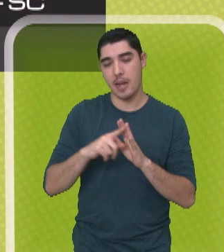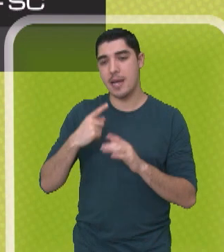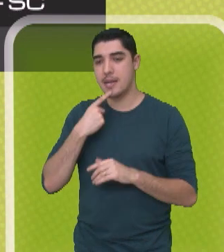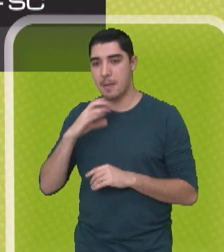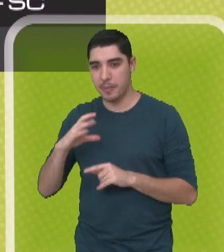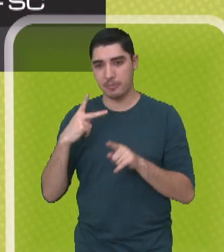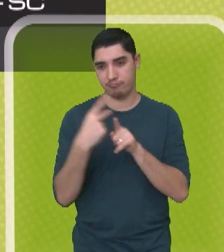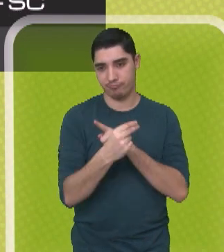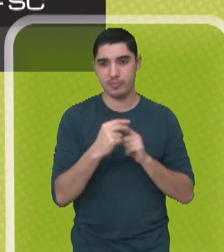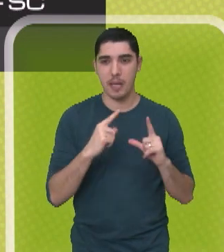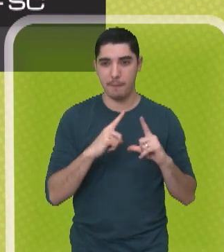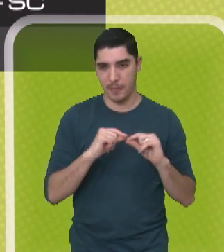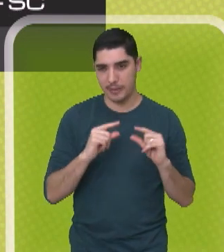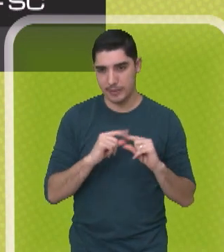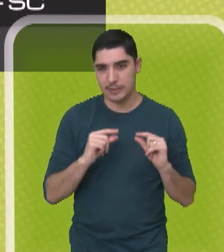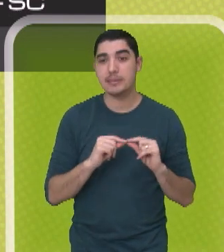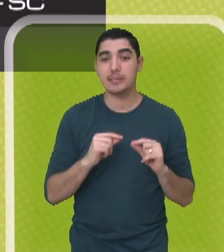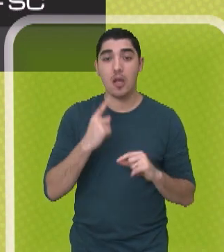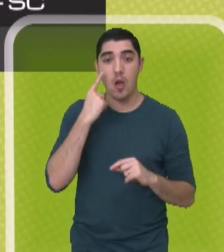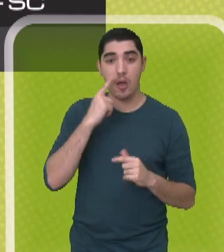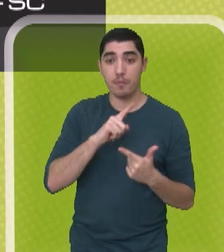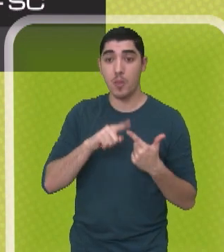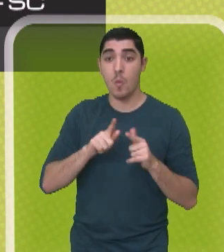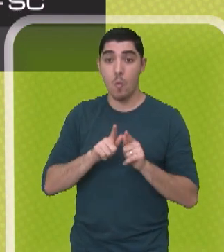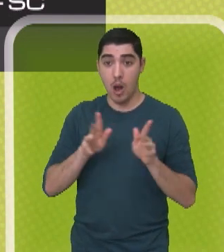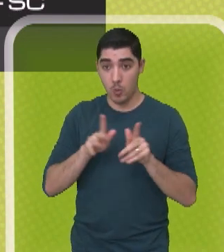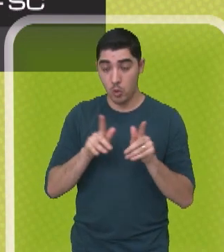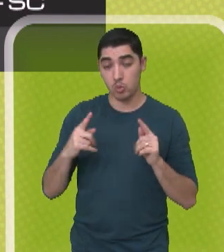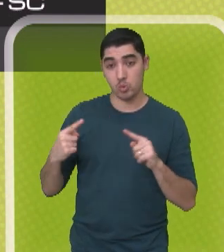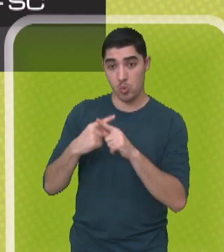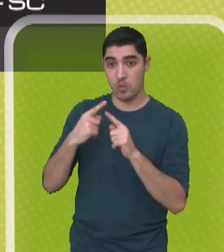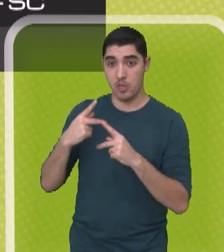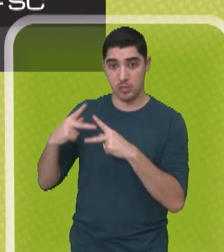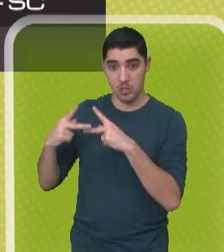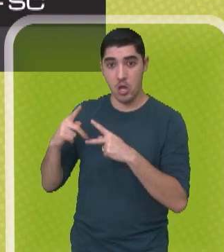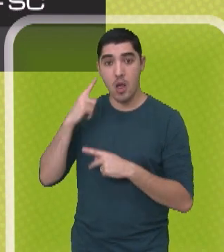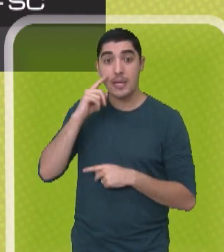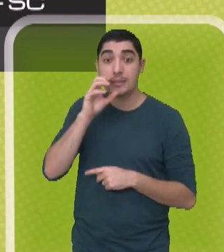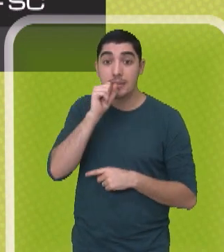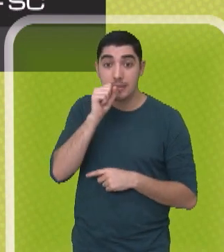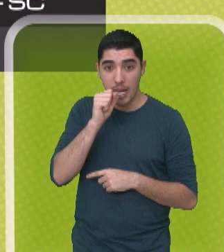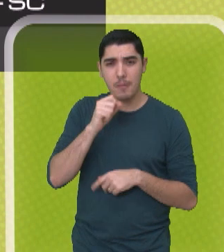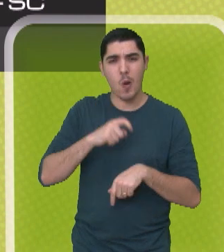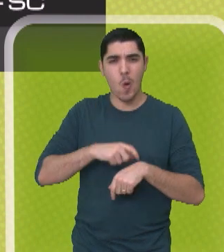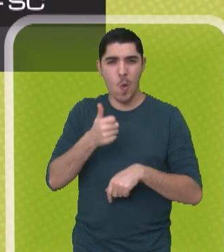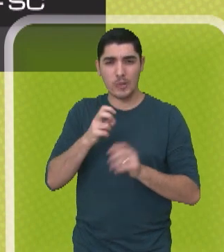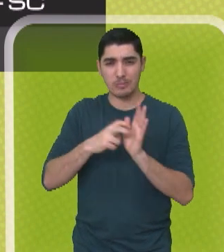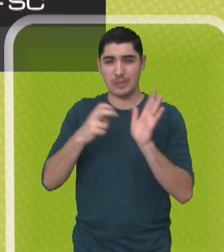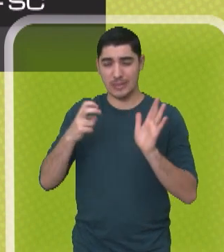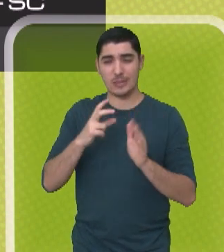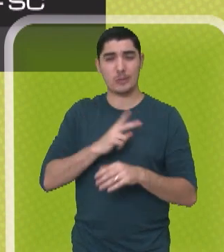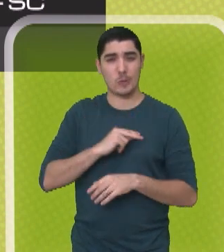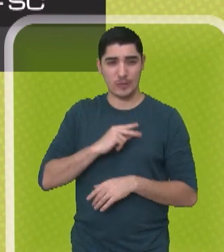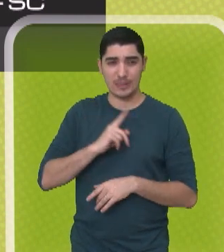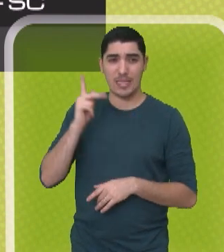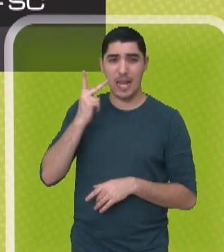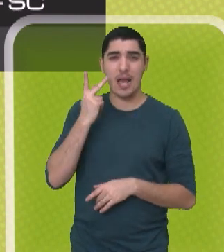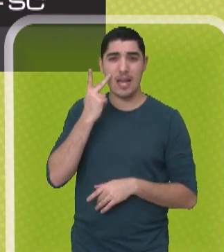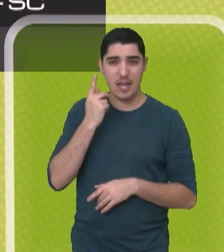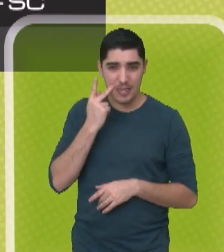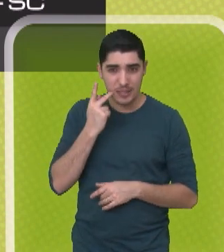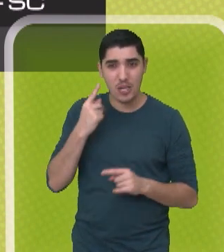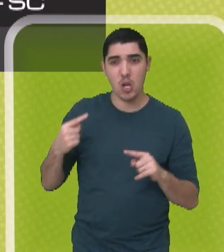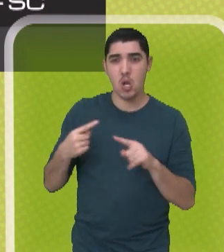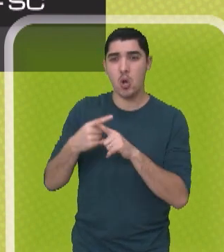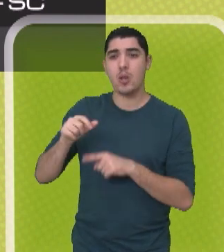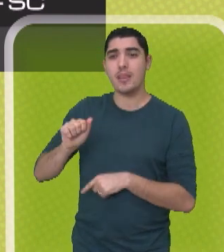esperado. Amanhã, Guarulhos e Farmacon de Vôlei São José. No sábado, 2 jogos, 11 horas da manhã. 11 horas da manhã é sacanagem. Fortaleza ainda vai estar frio lá, hein? Que beleza.